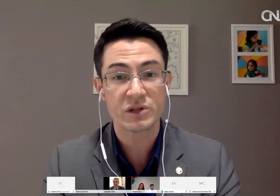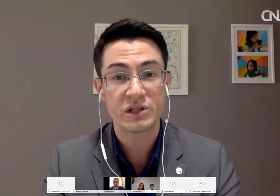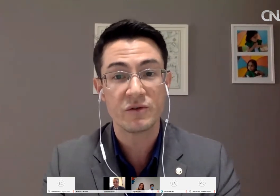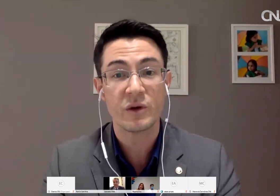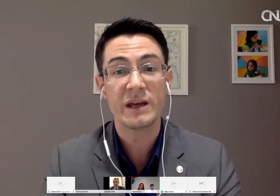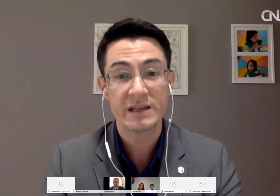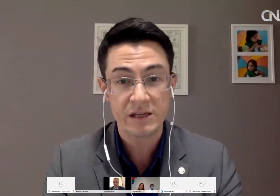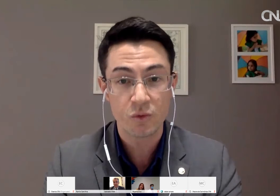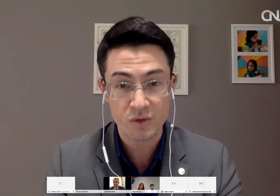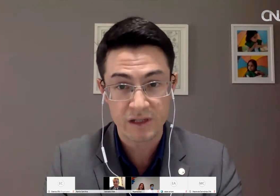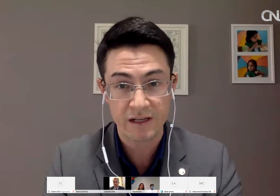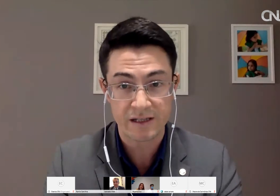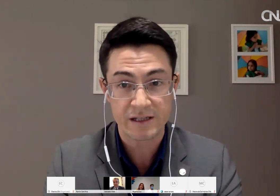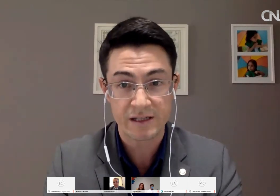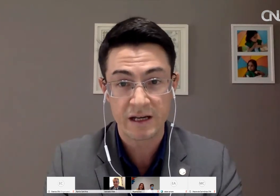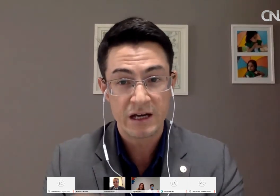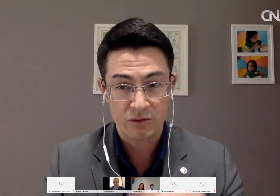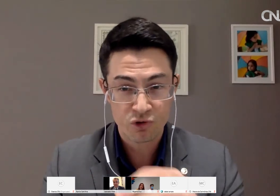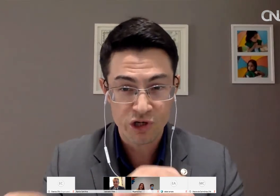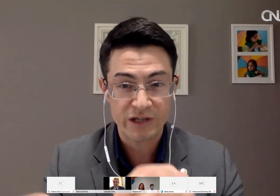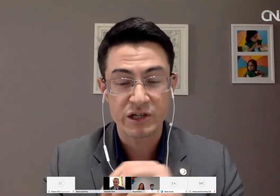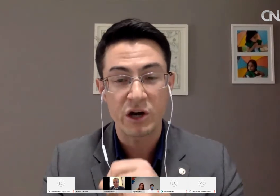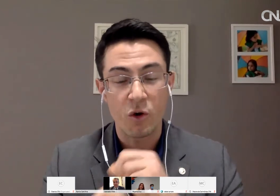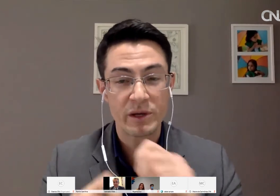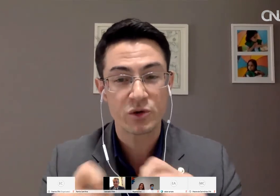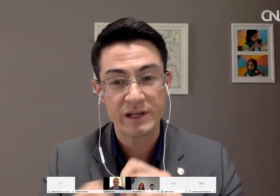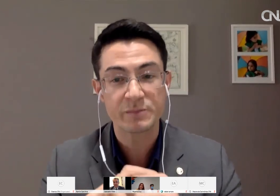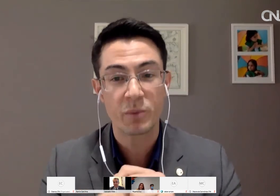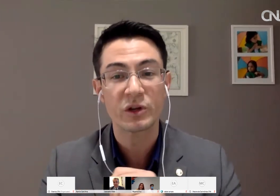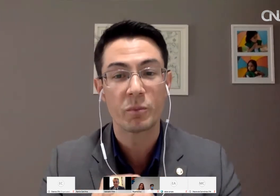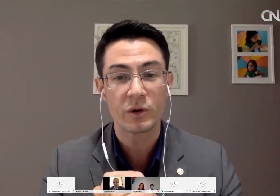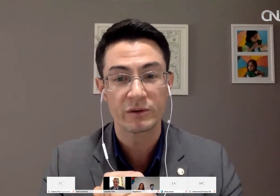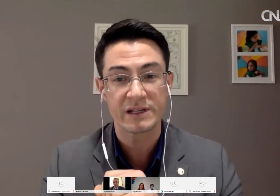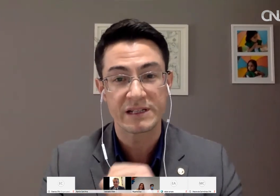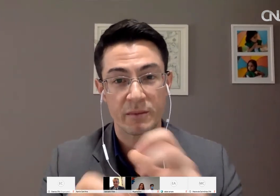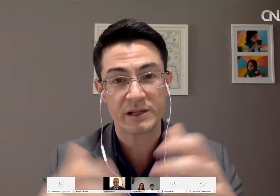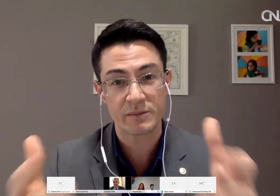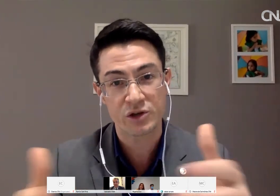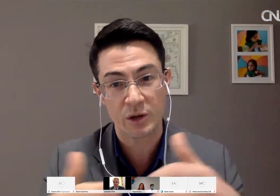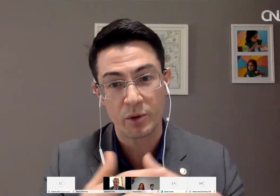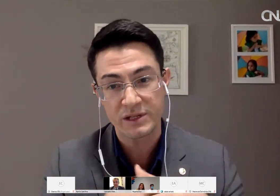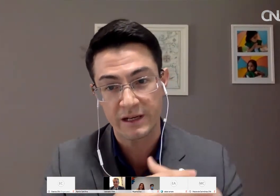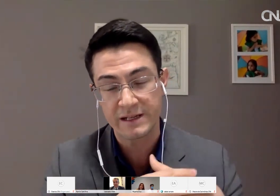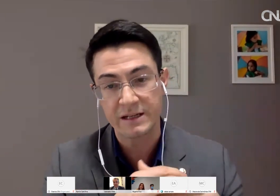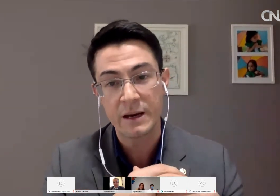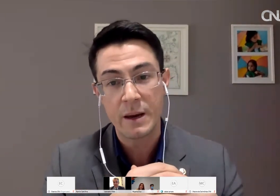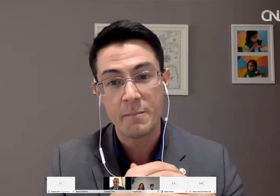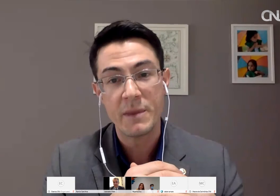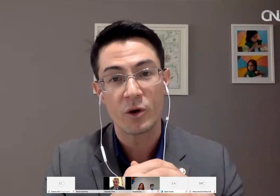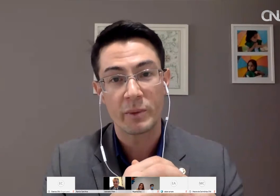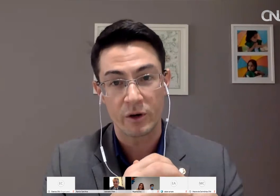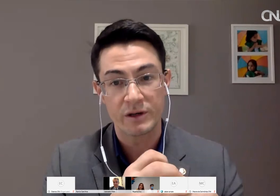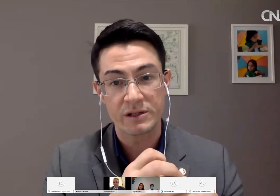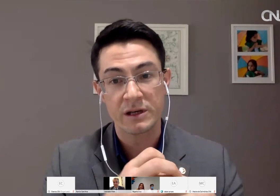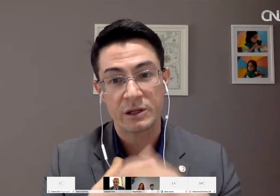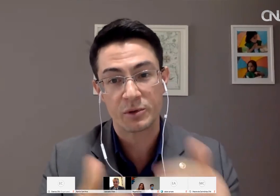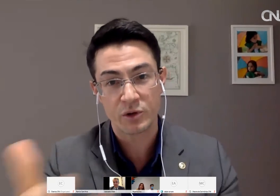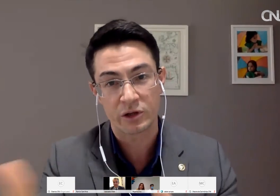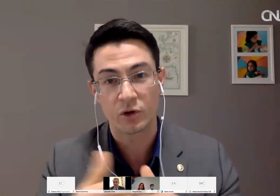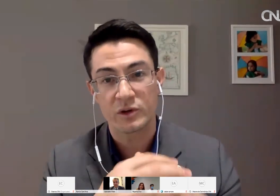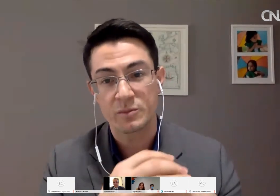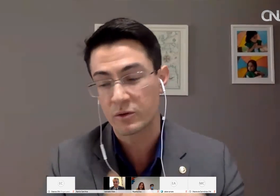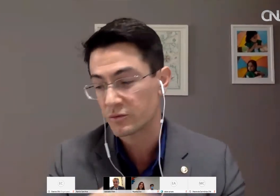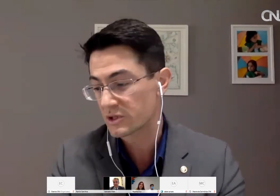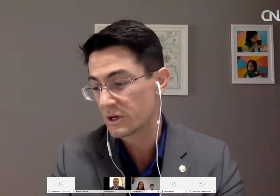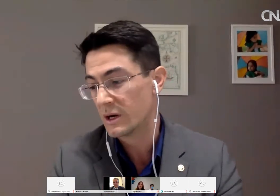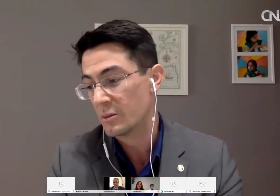caso positivo, em que circunstâncias? No chat a gente já começou a responder um pouquinho dessas demandas, mas a senhora pode esclarecer melhor para nós. Depois eu